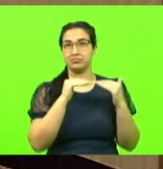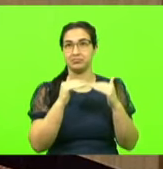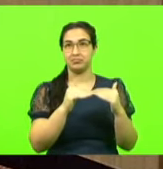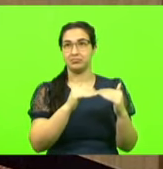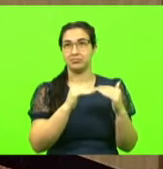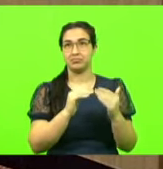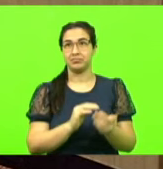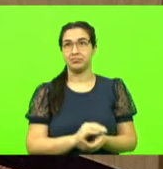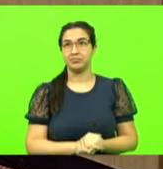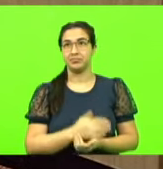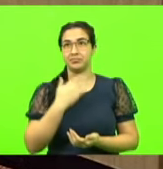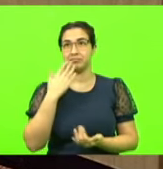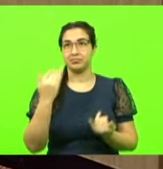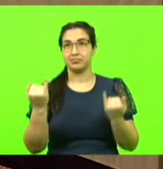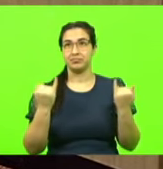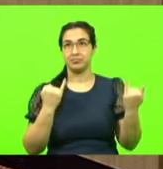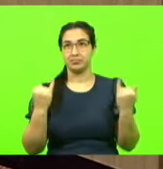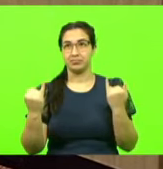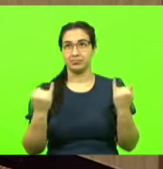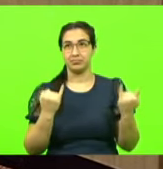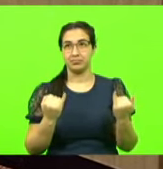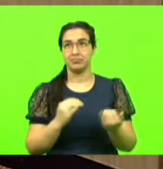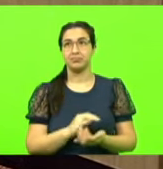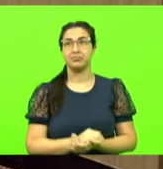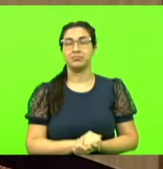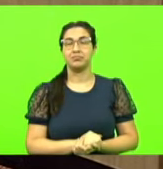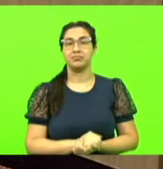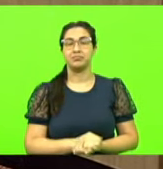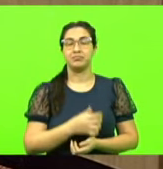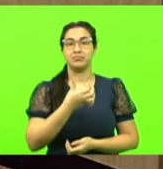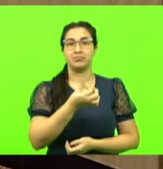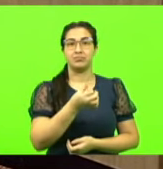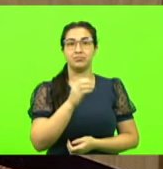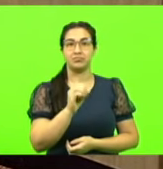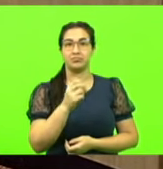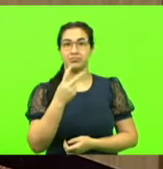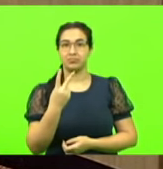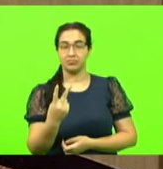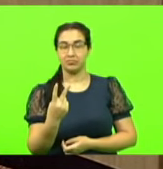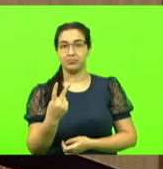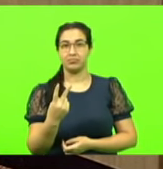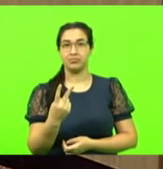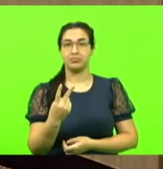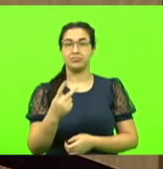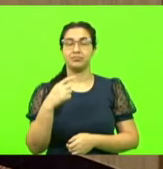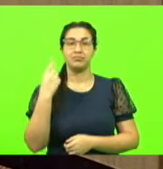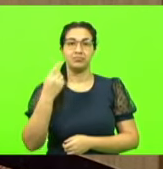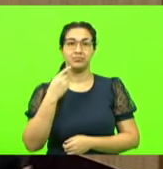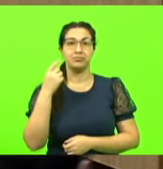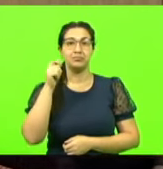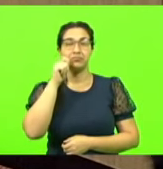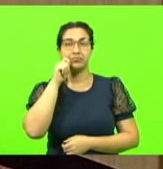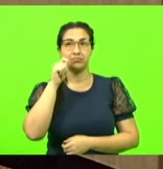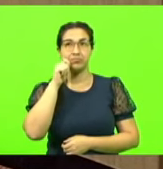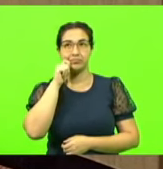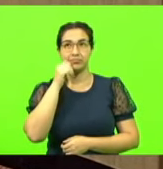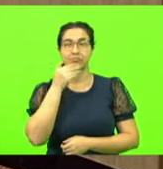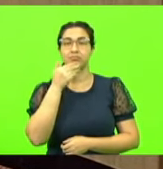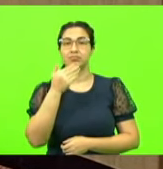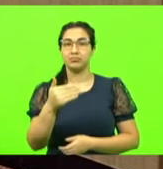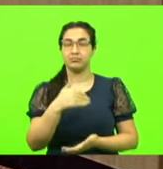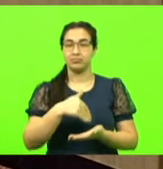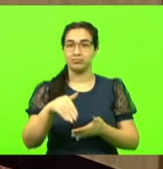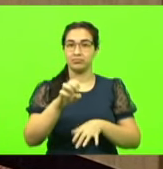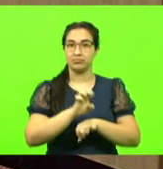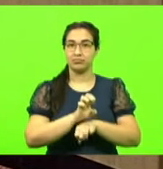unanimidade. Pedidos de informação. Pedido de informação 602, autor deputada Ana Campagnolo, solicitando ao secretário de